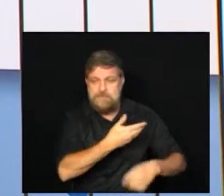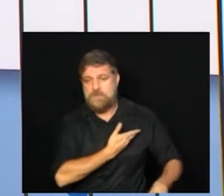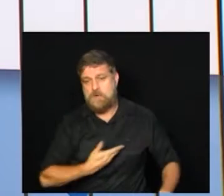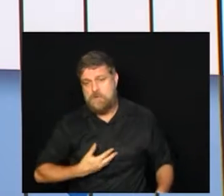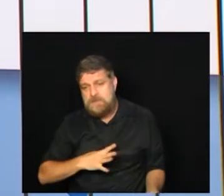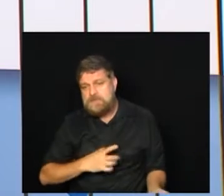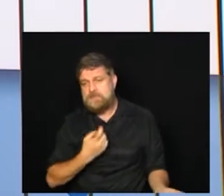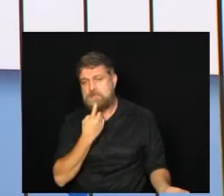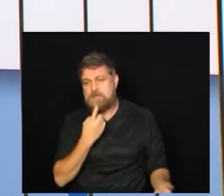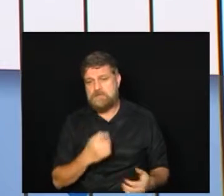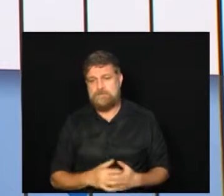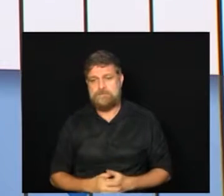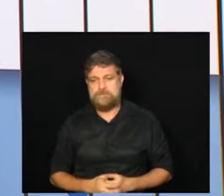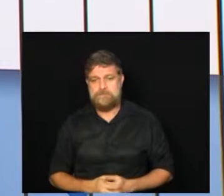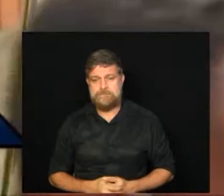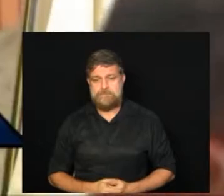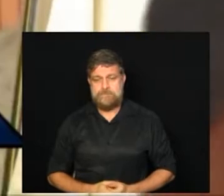municipal.